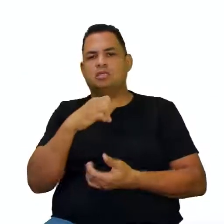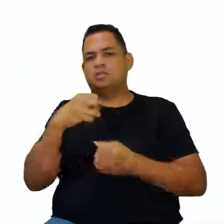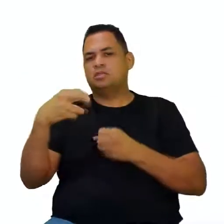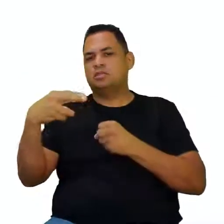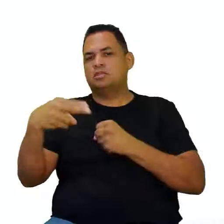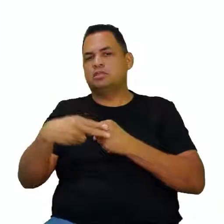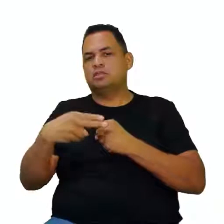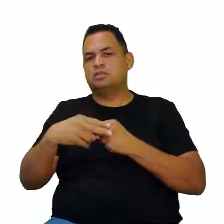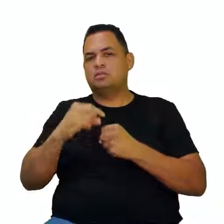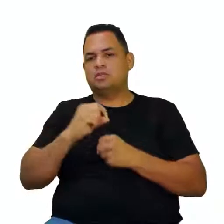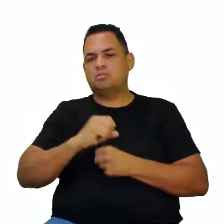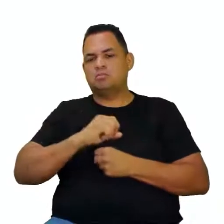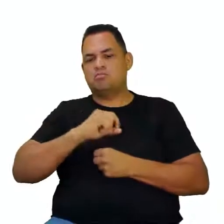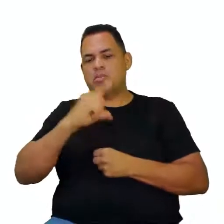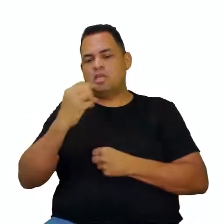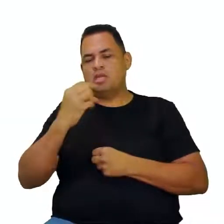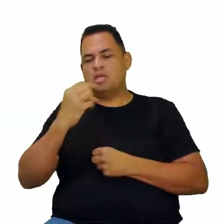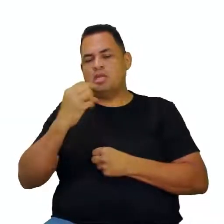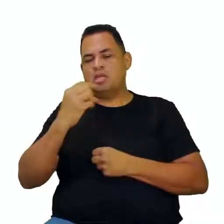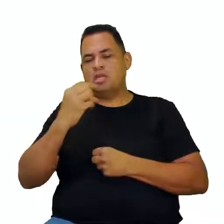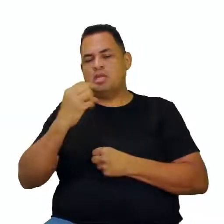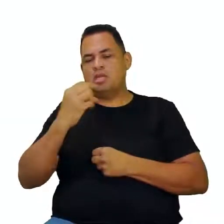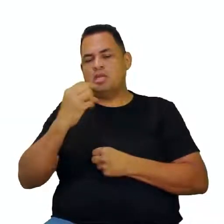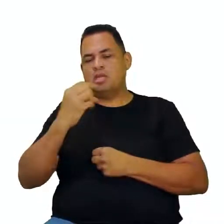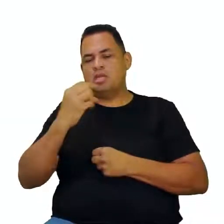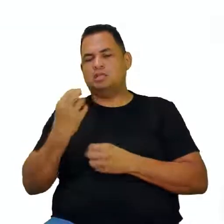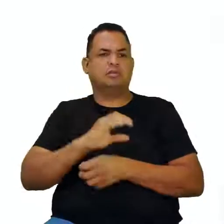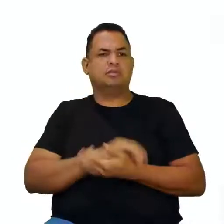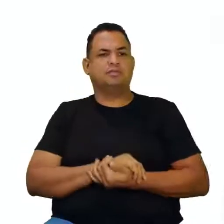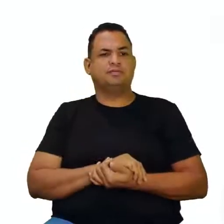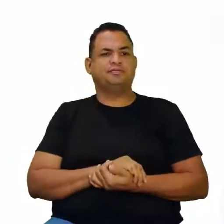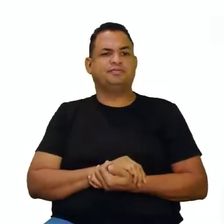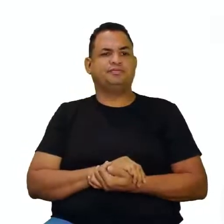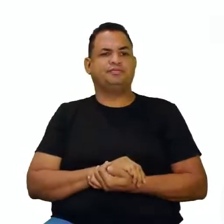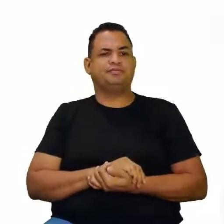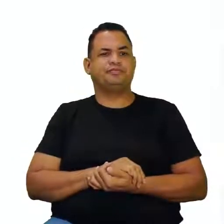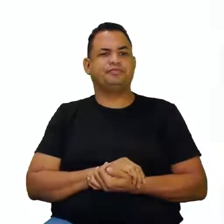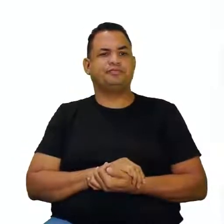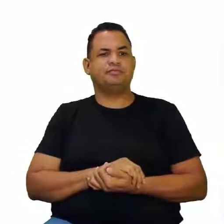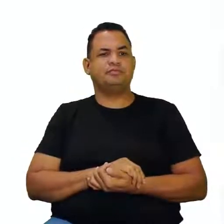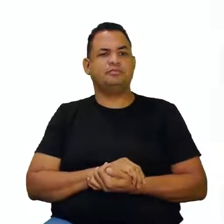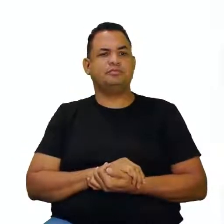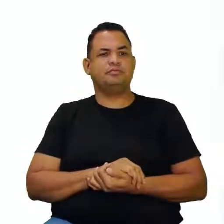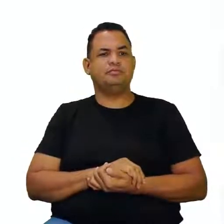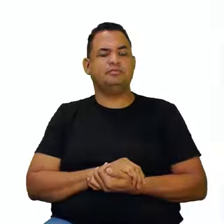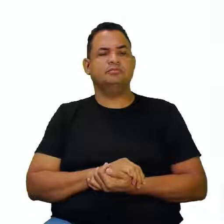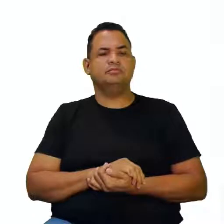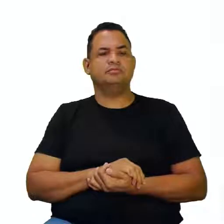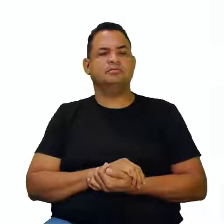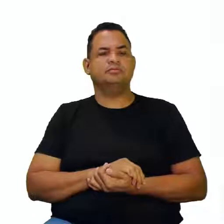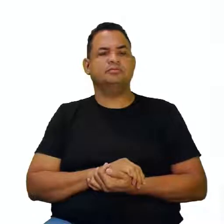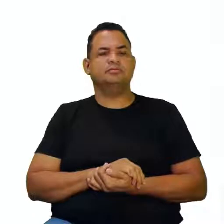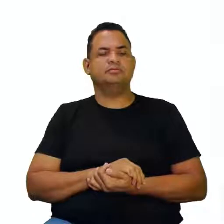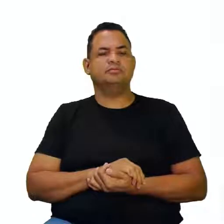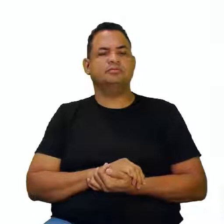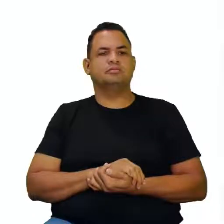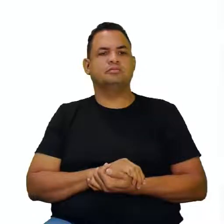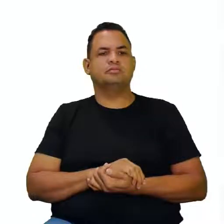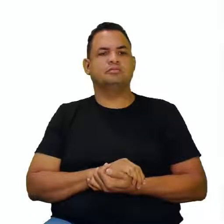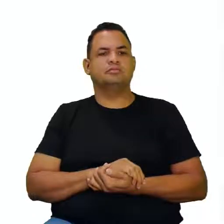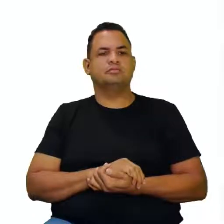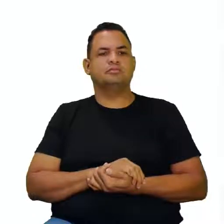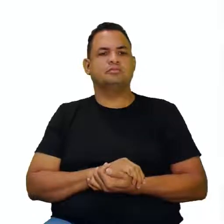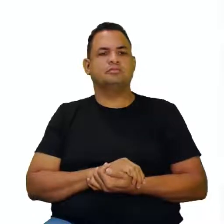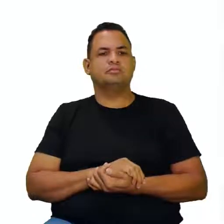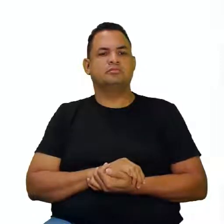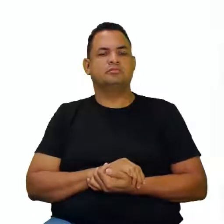maior quantidade de carbono? Aí a gente vai lá no gráfico e olha. A energia a partir do vento é essa daqui. A nuclear é essa daqui.